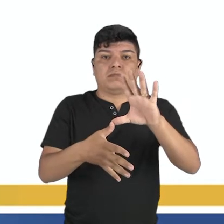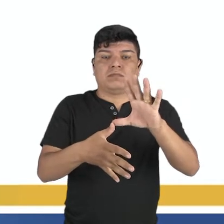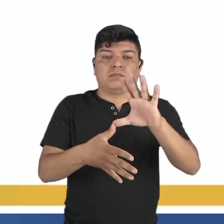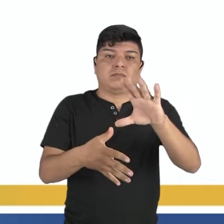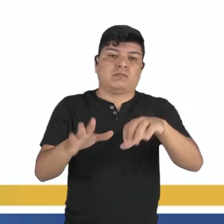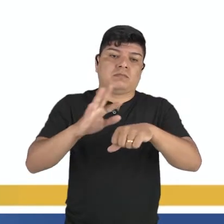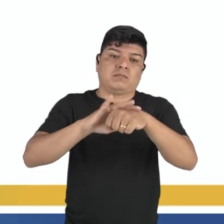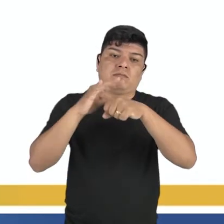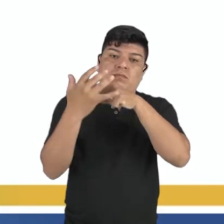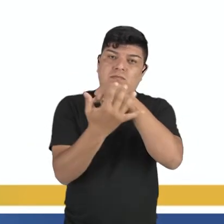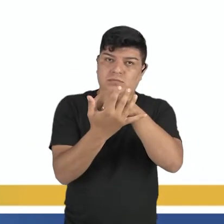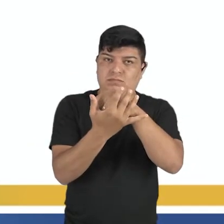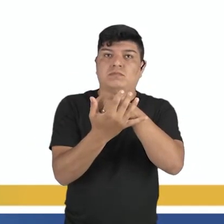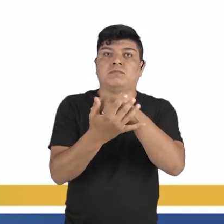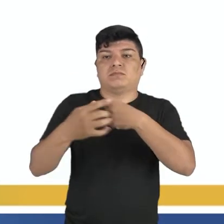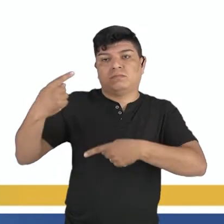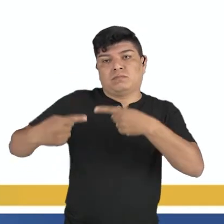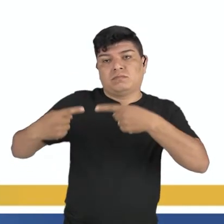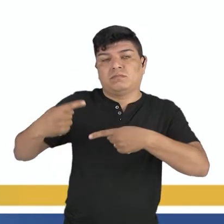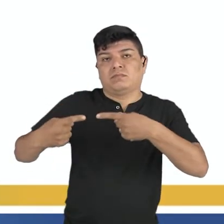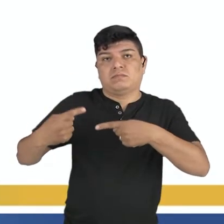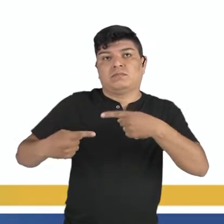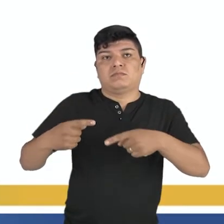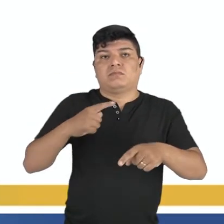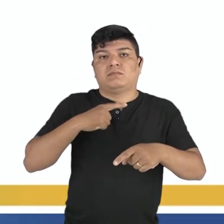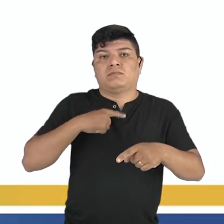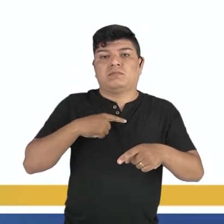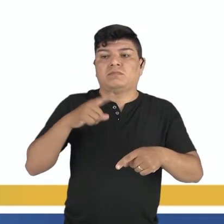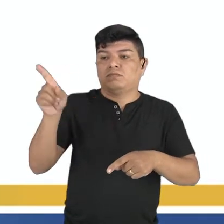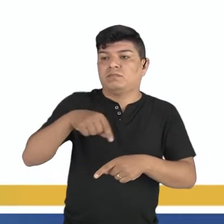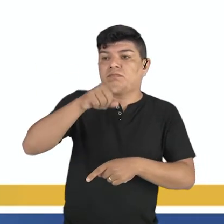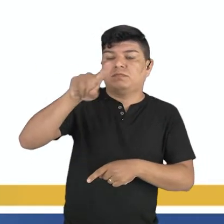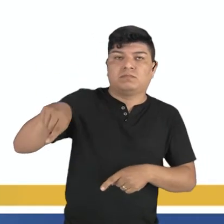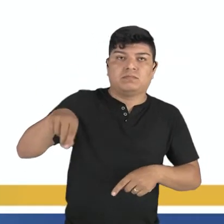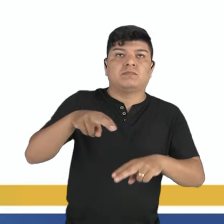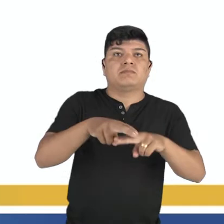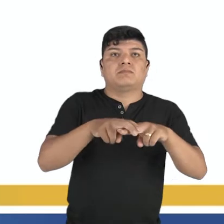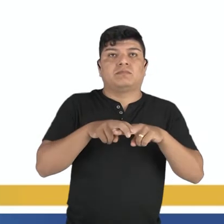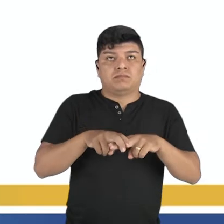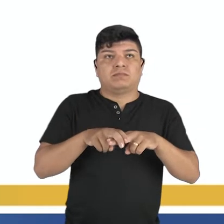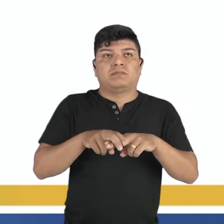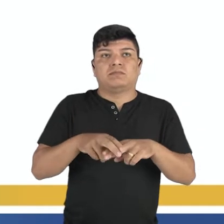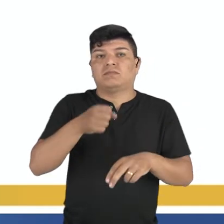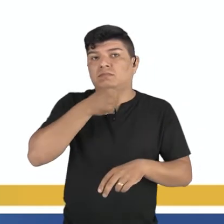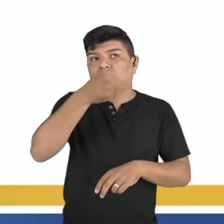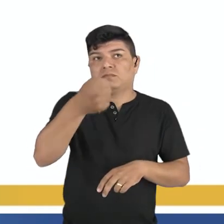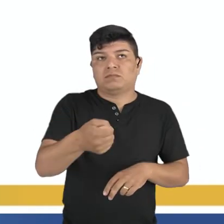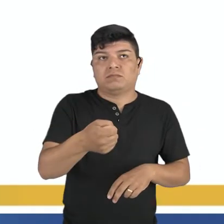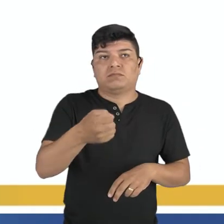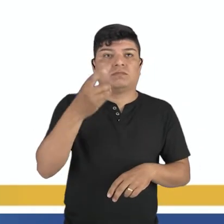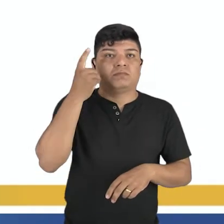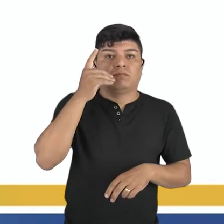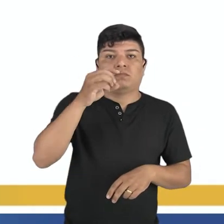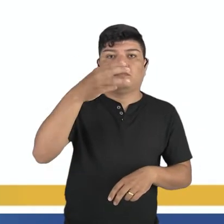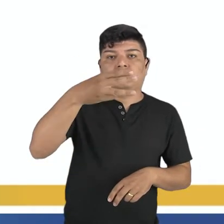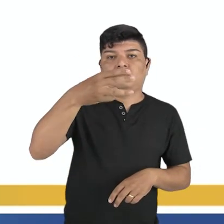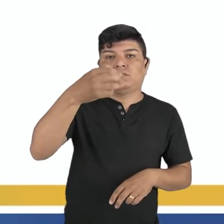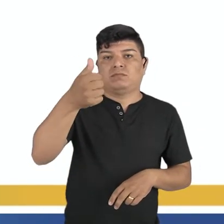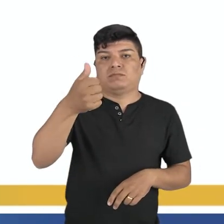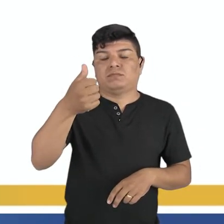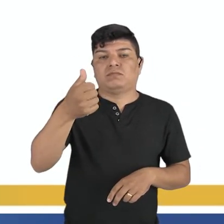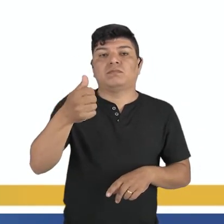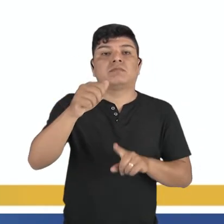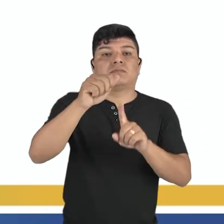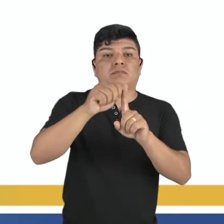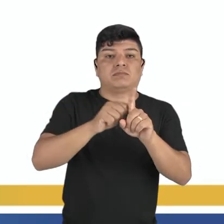social, respectivamente, causaram a suspensão. Matéria do dia 31/5/2021.